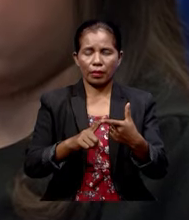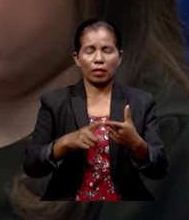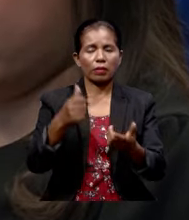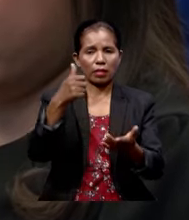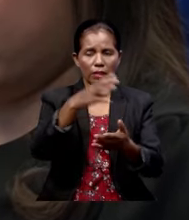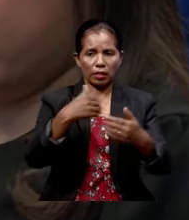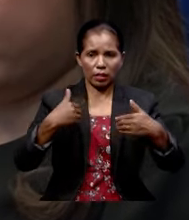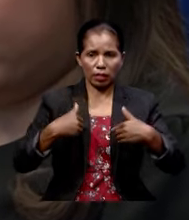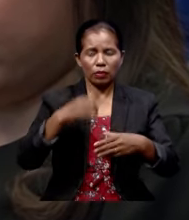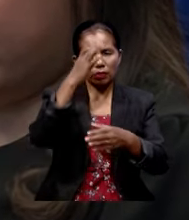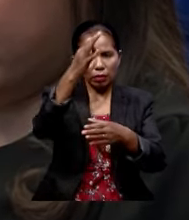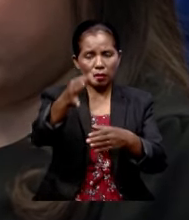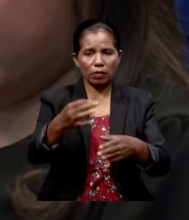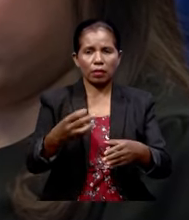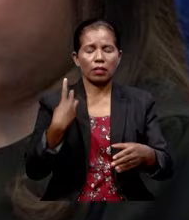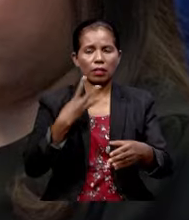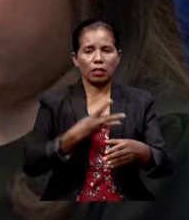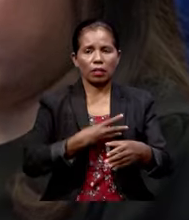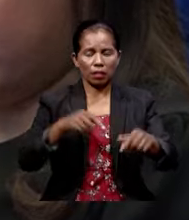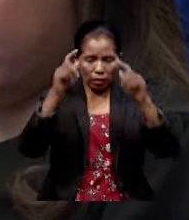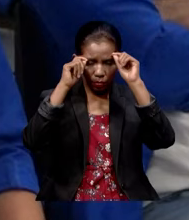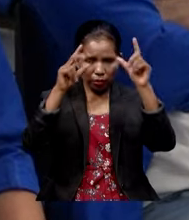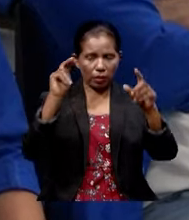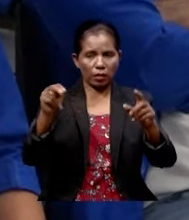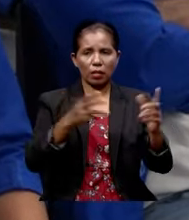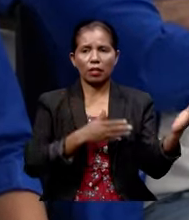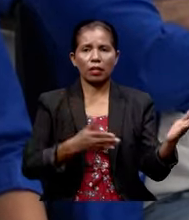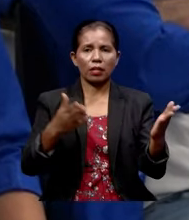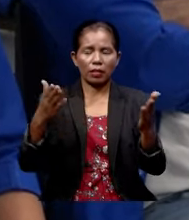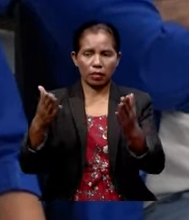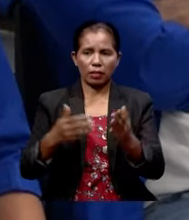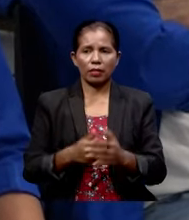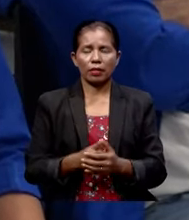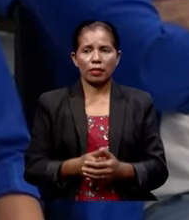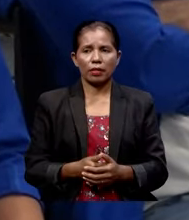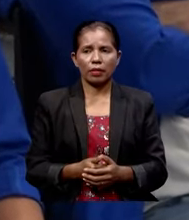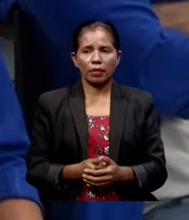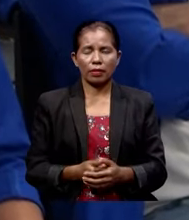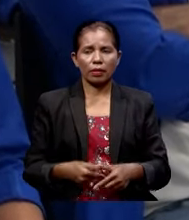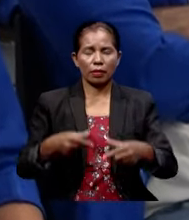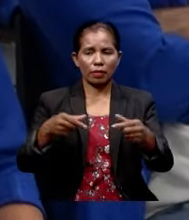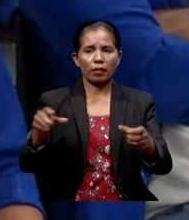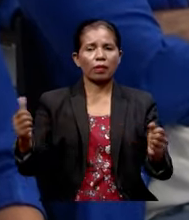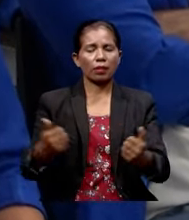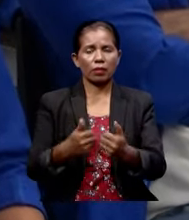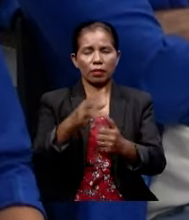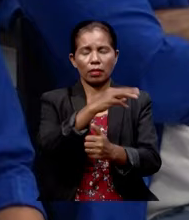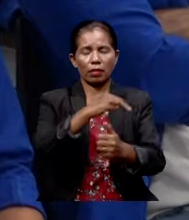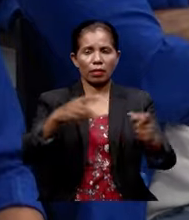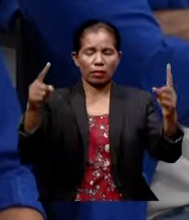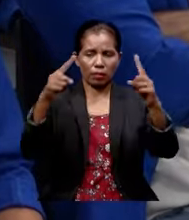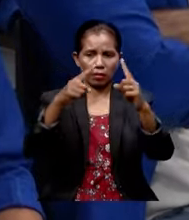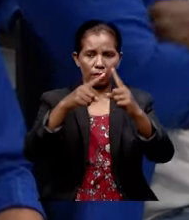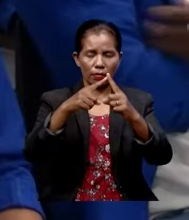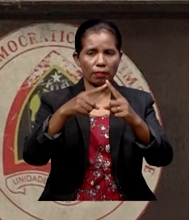No futuro mais, a nossa contexto de Timor-Leste, minha membro dominante, vou empresa aqui, uma empresa médio, com médio, nas